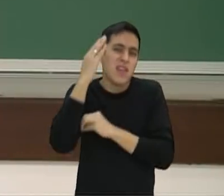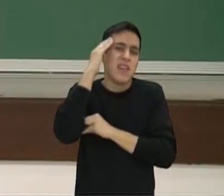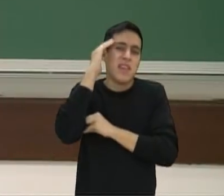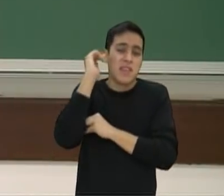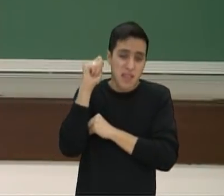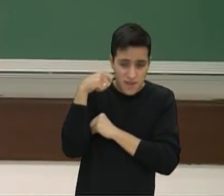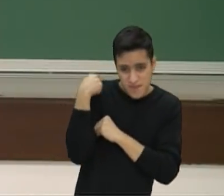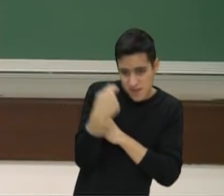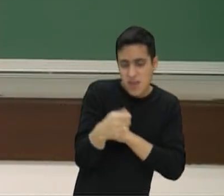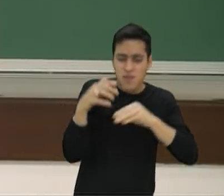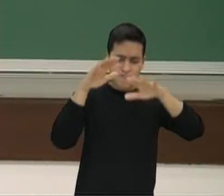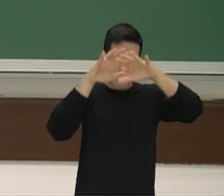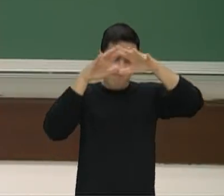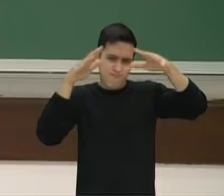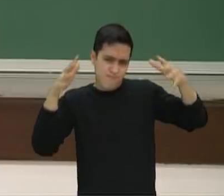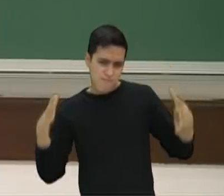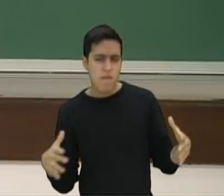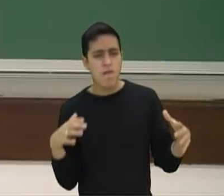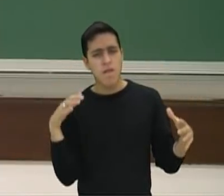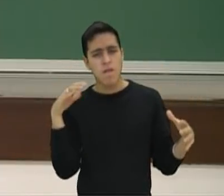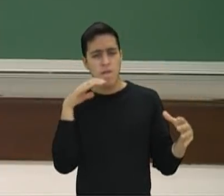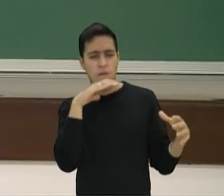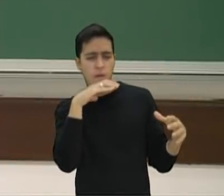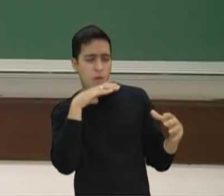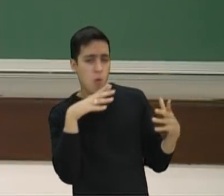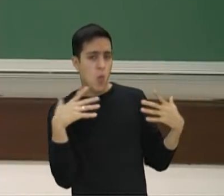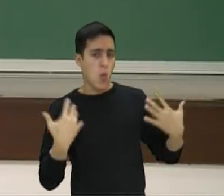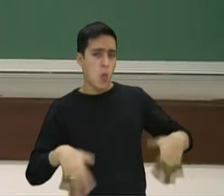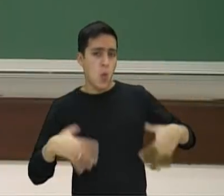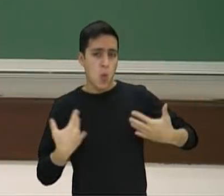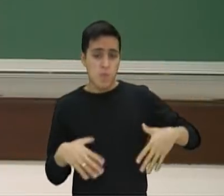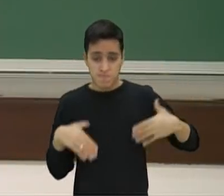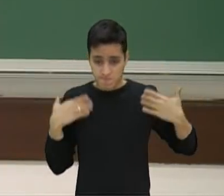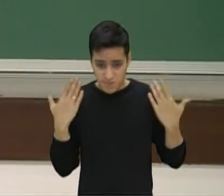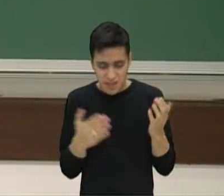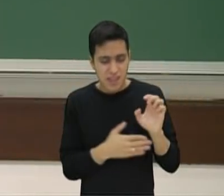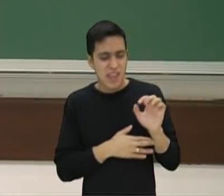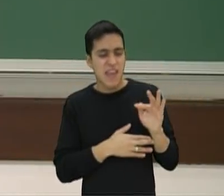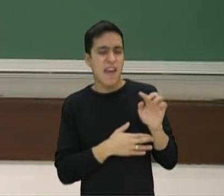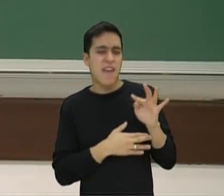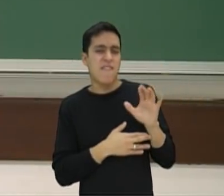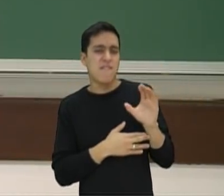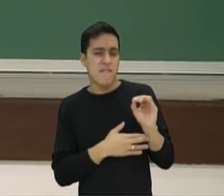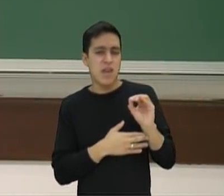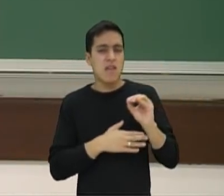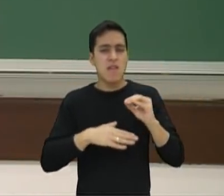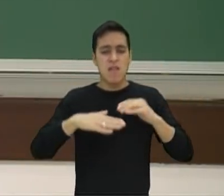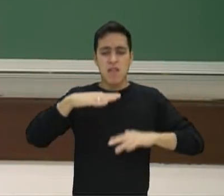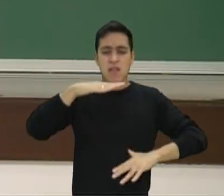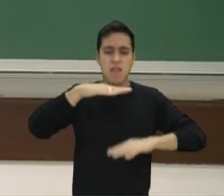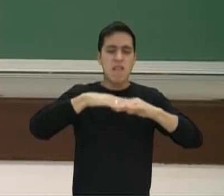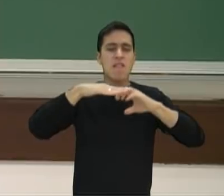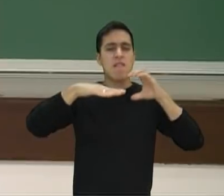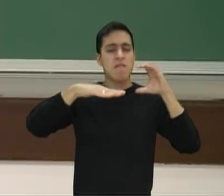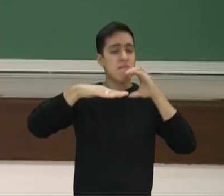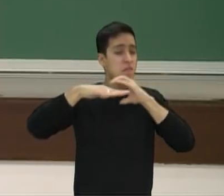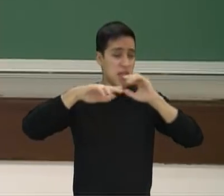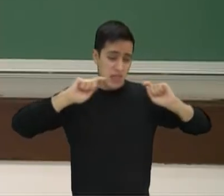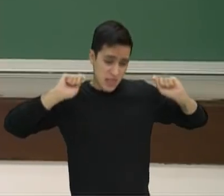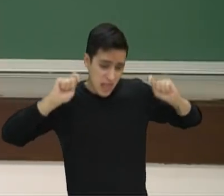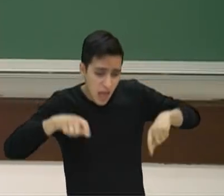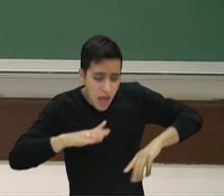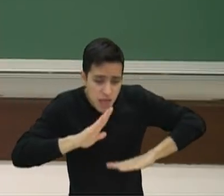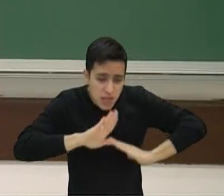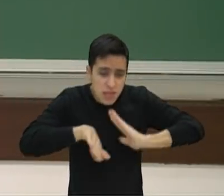algo que aquece. Então, o efeito estufa possibilita a vida humana na